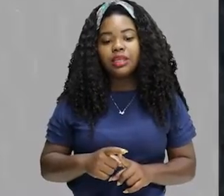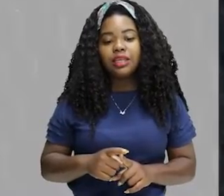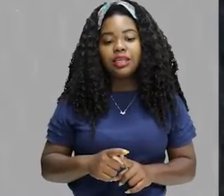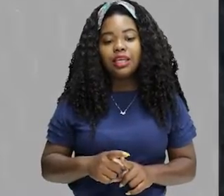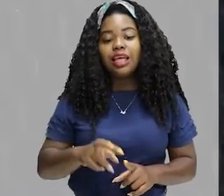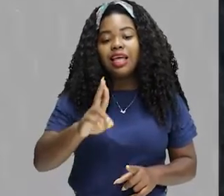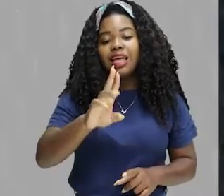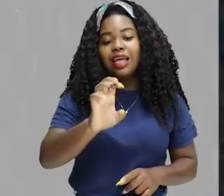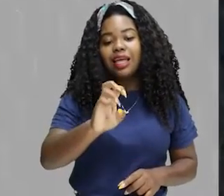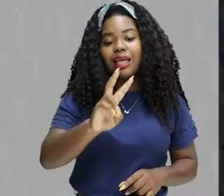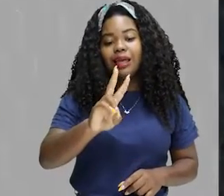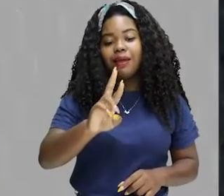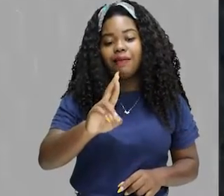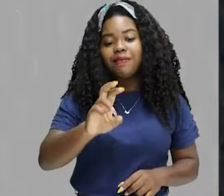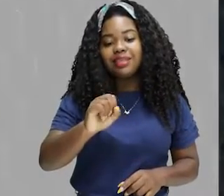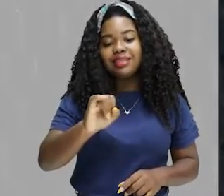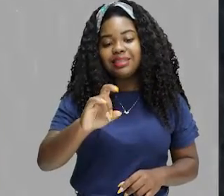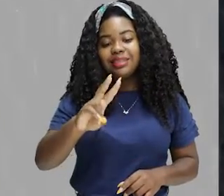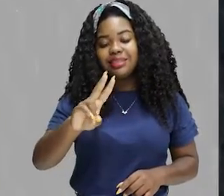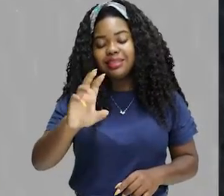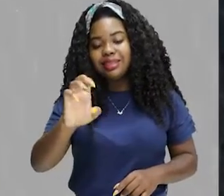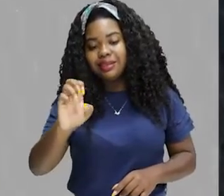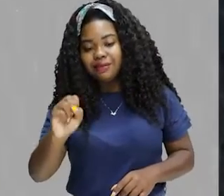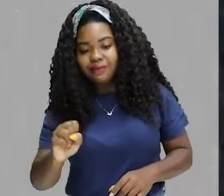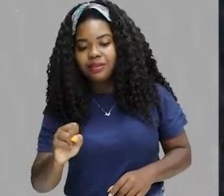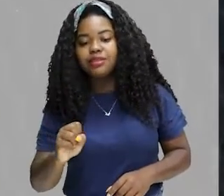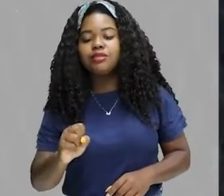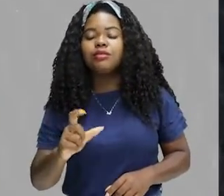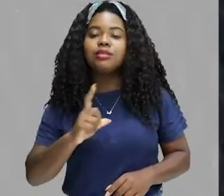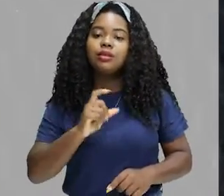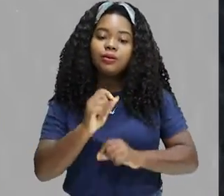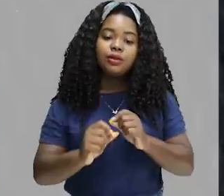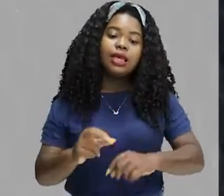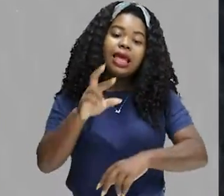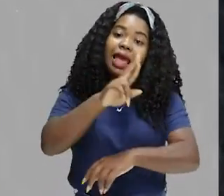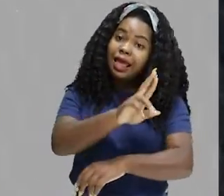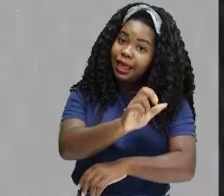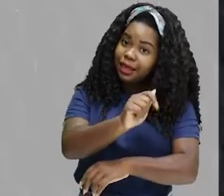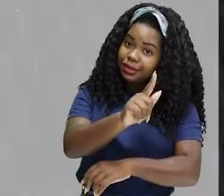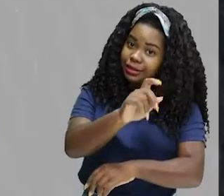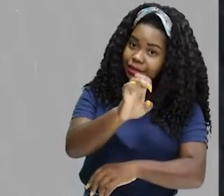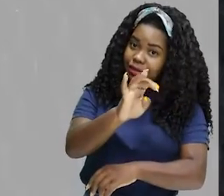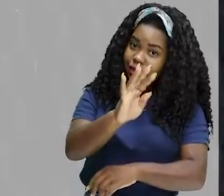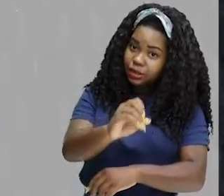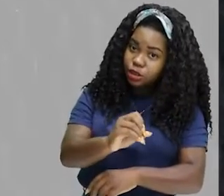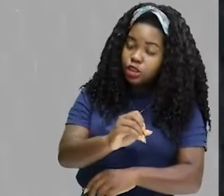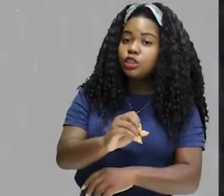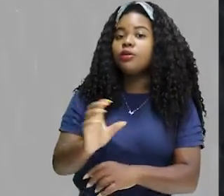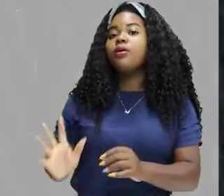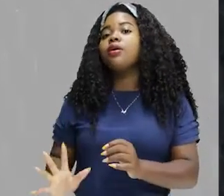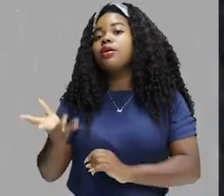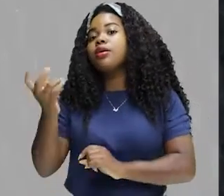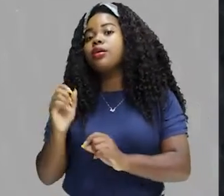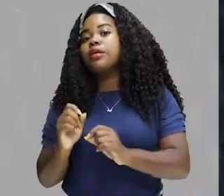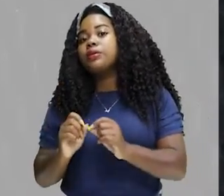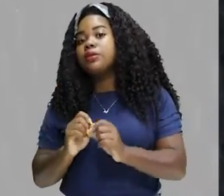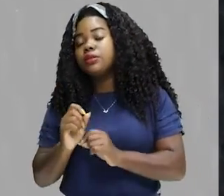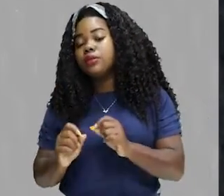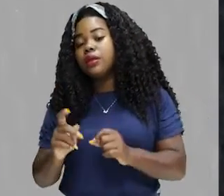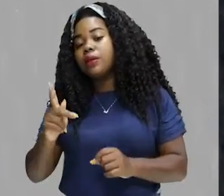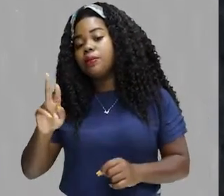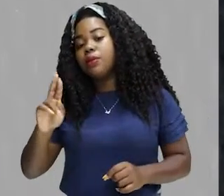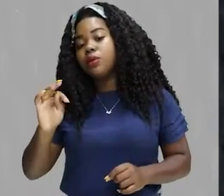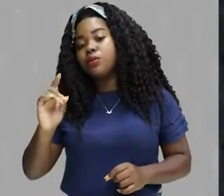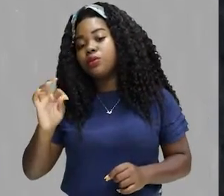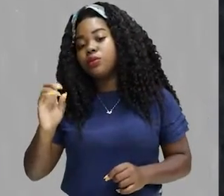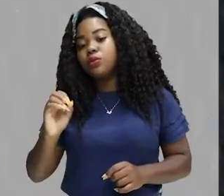reações reversíveis. Reagente gera produto e uma parte desse produto ele volta para a forma